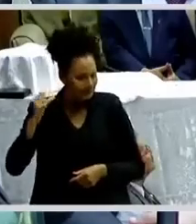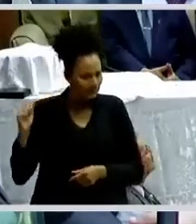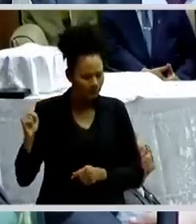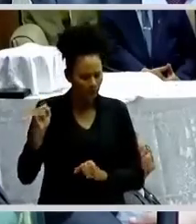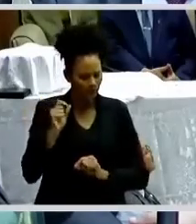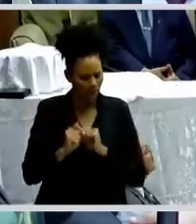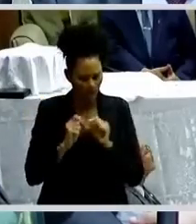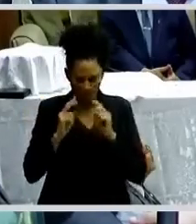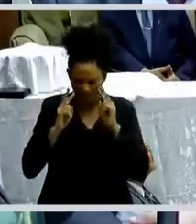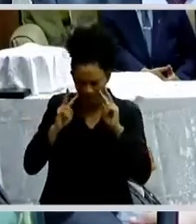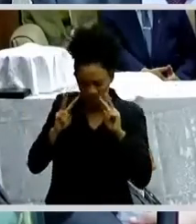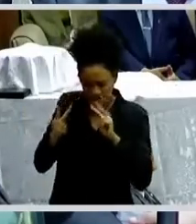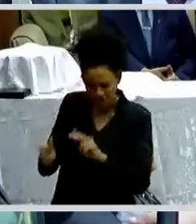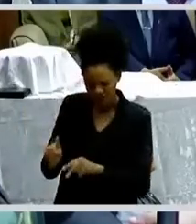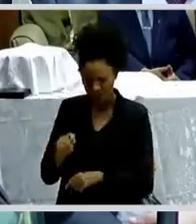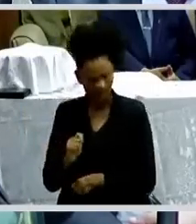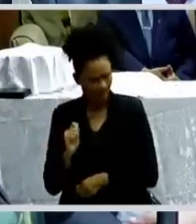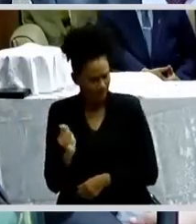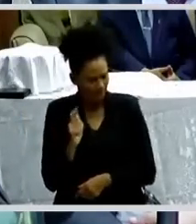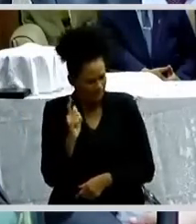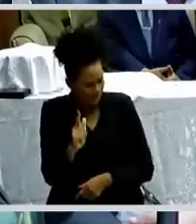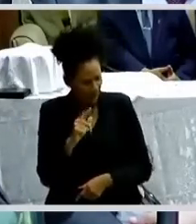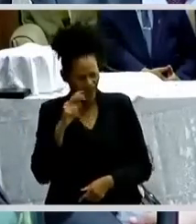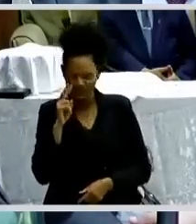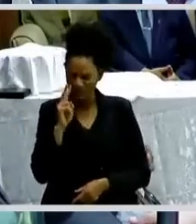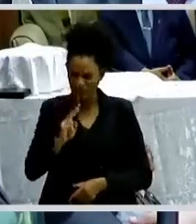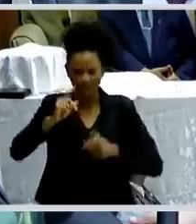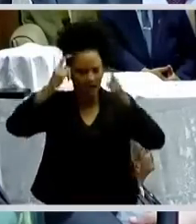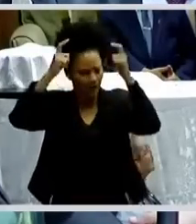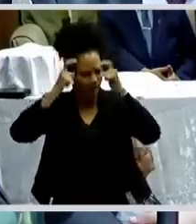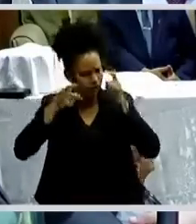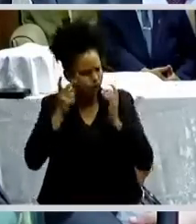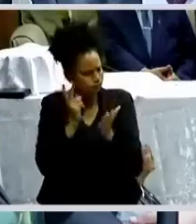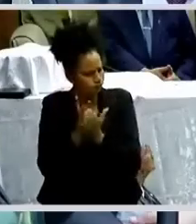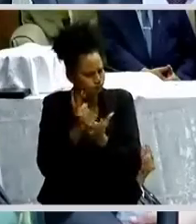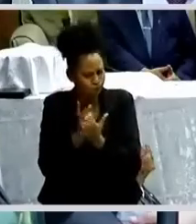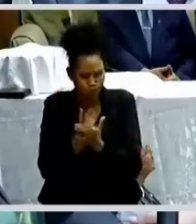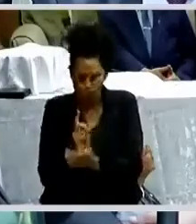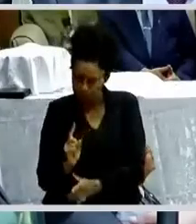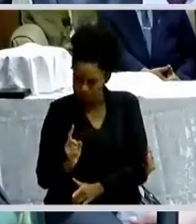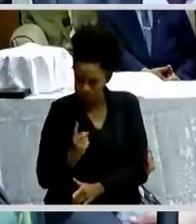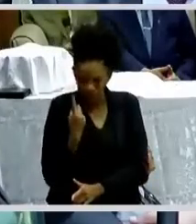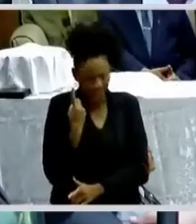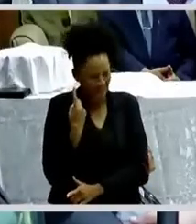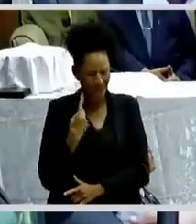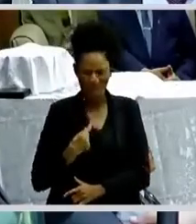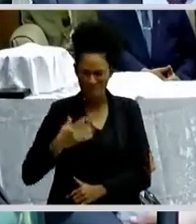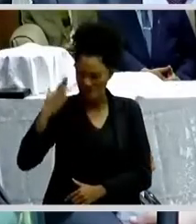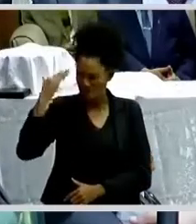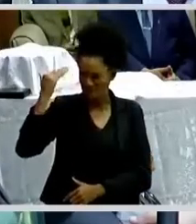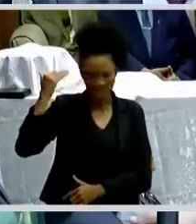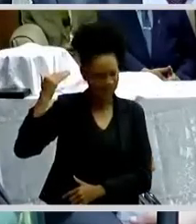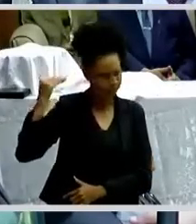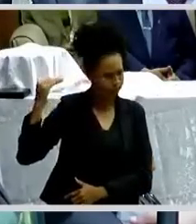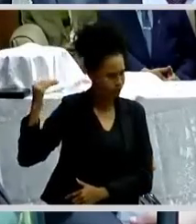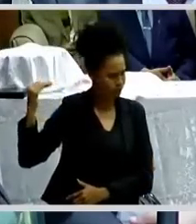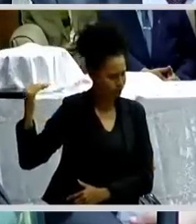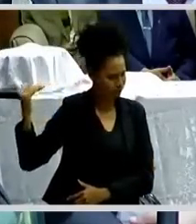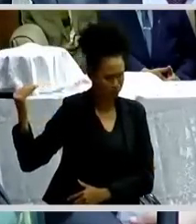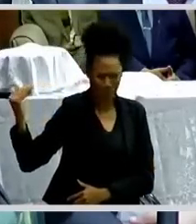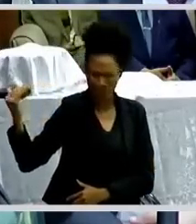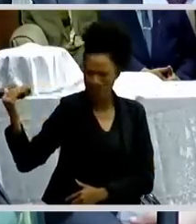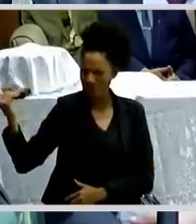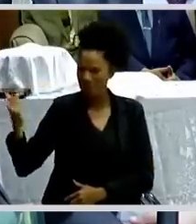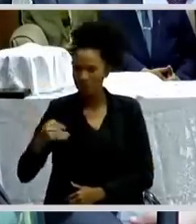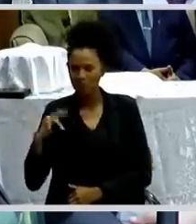Davi, ele reina, guerreia, um homem, o rei mais popular, de um maior ibope,